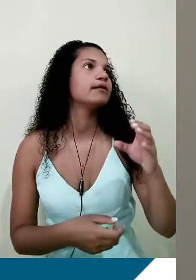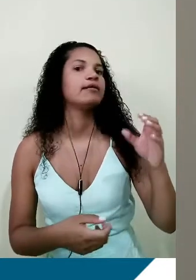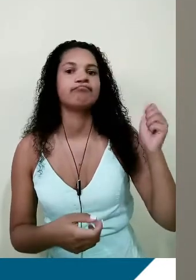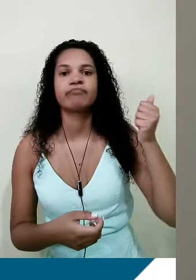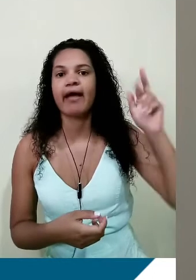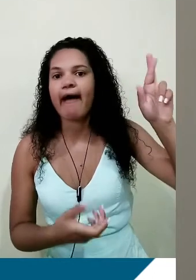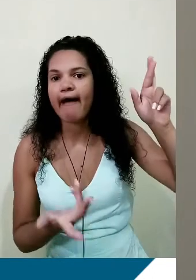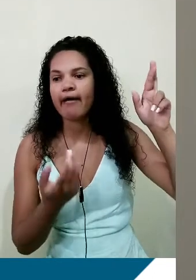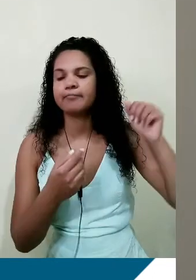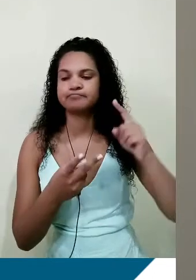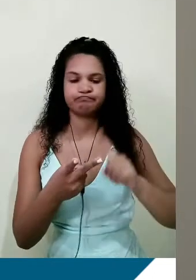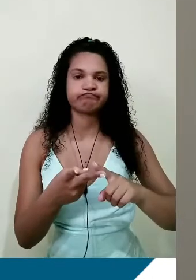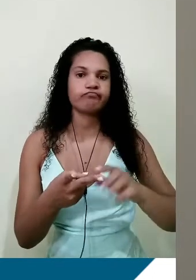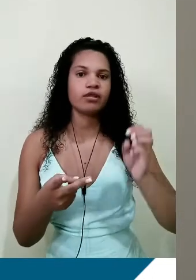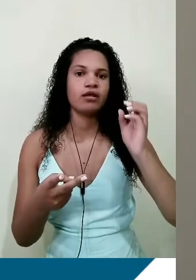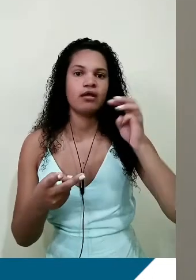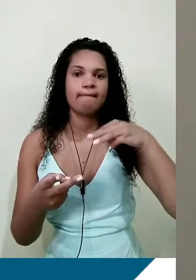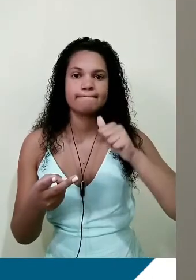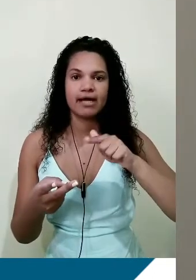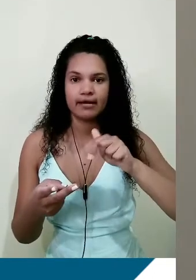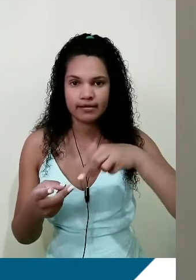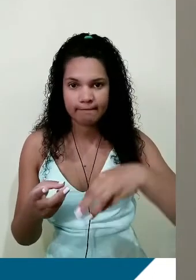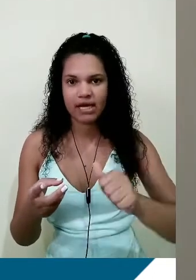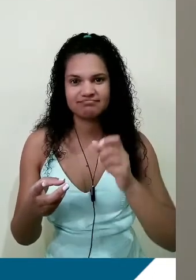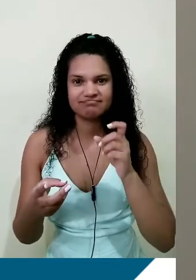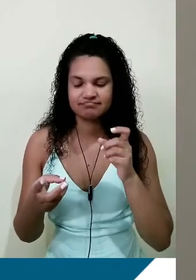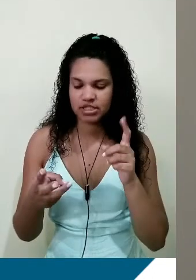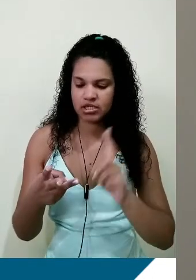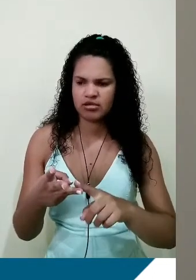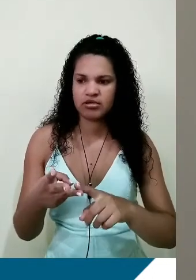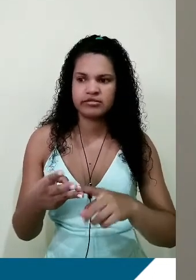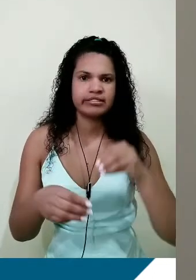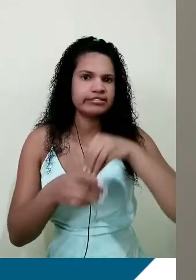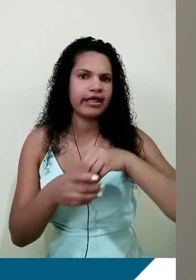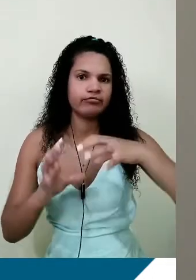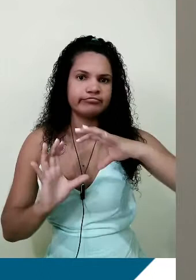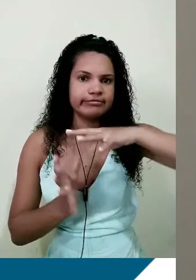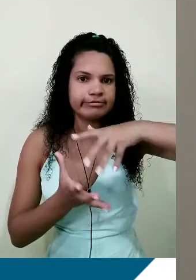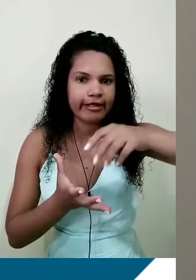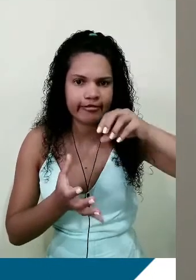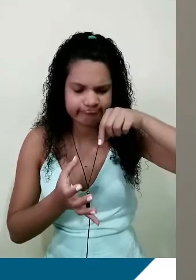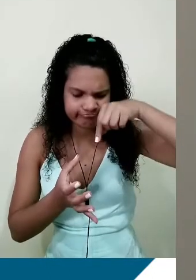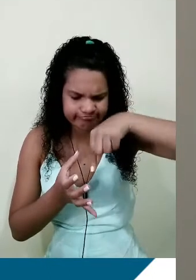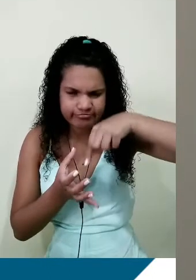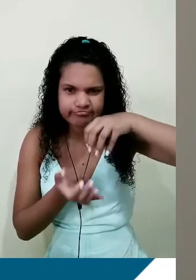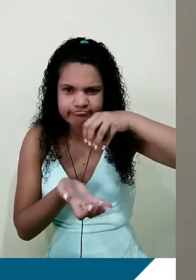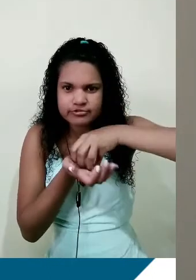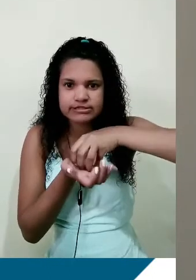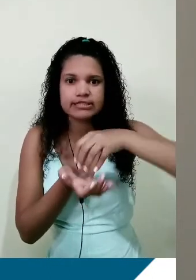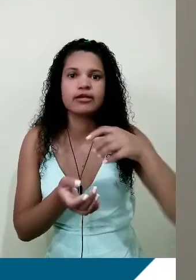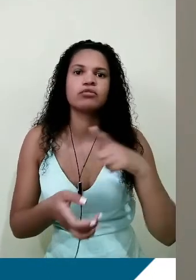dentro do nosso manto terrestre e em muitos outros exemplos onde você tem este circular